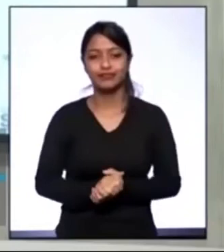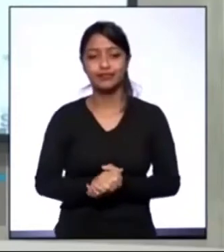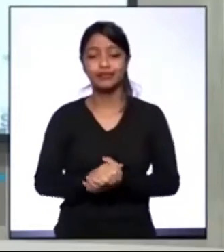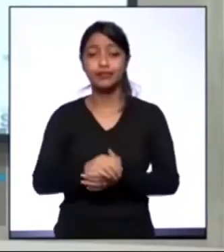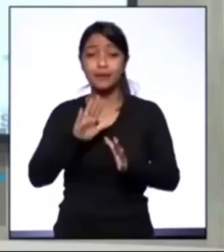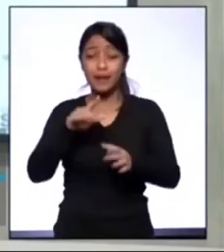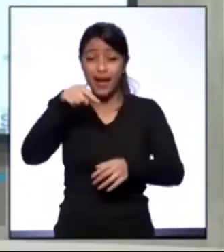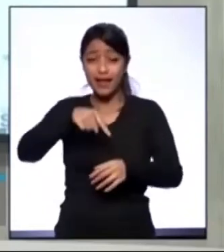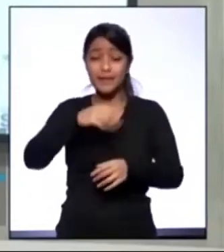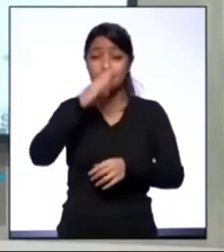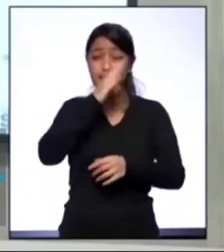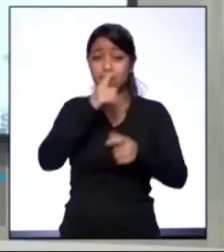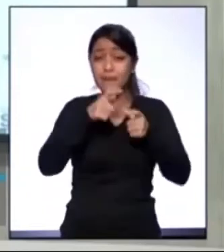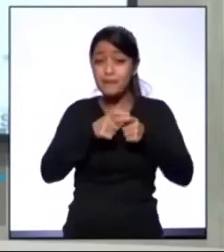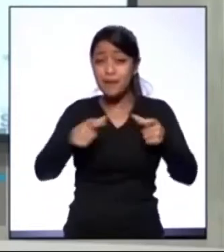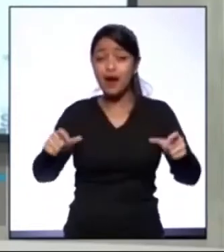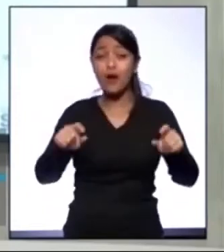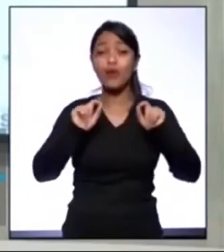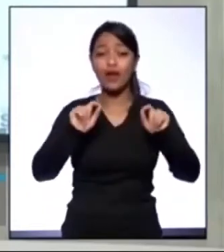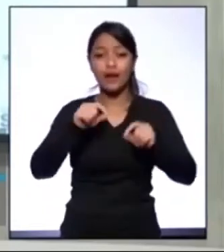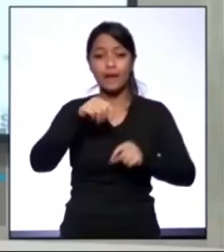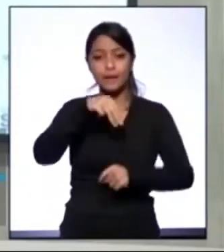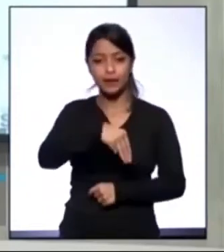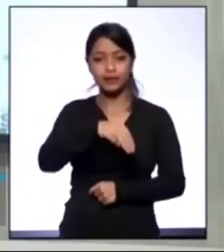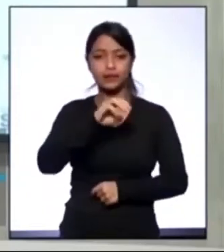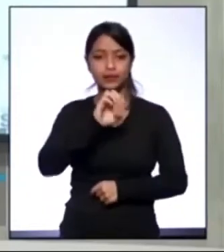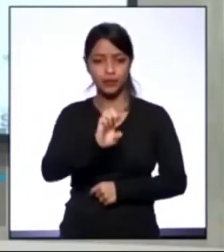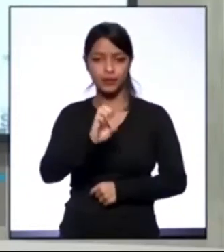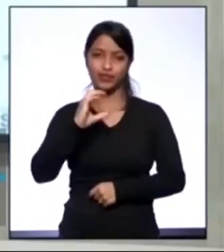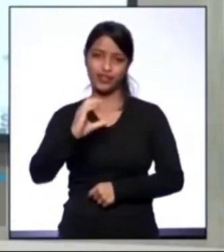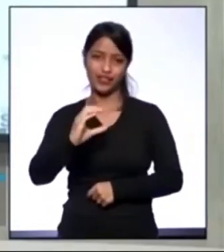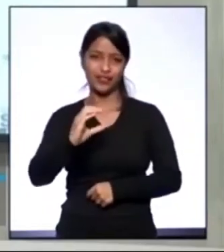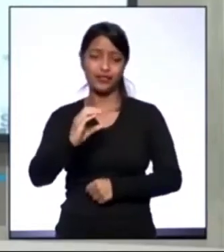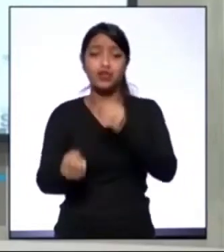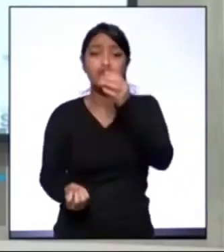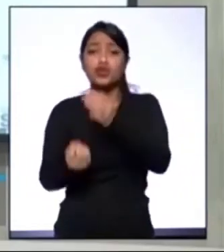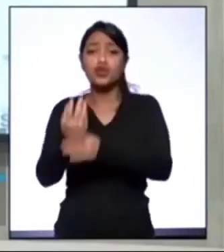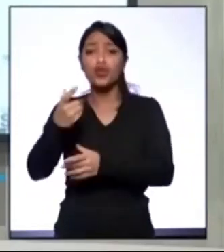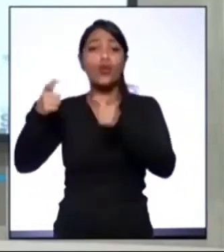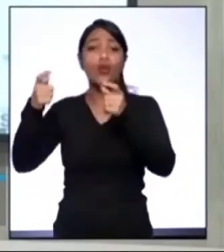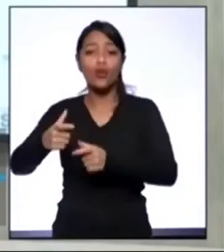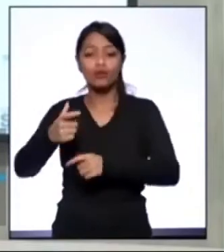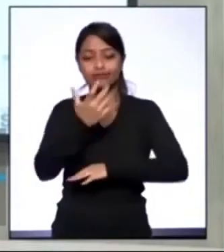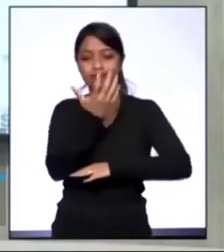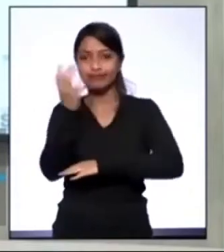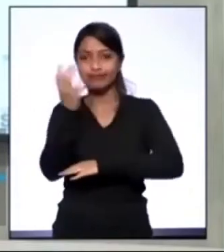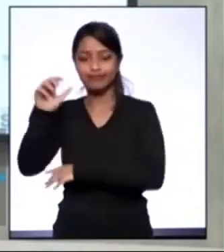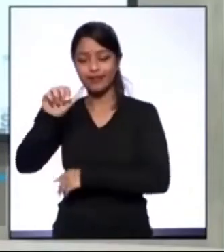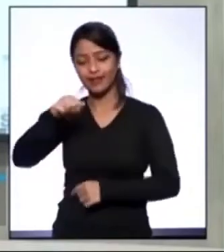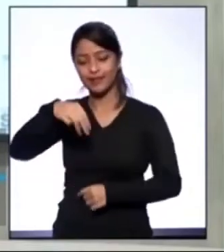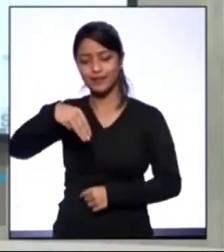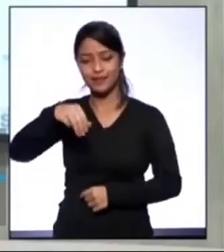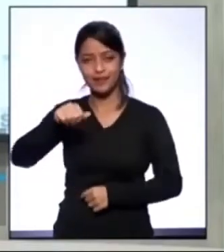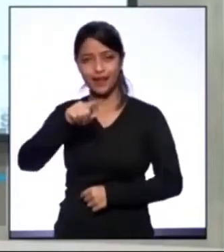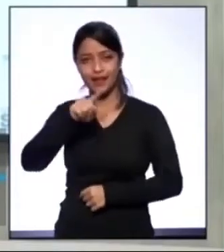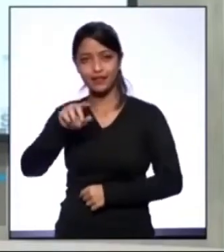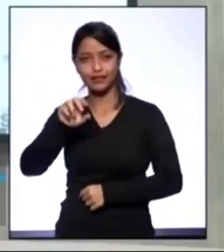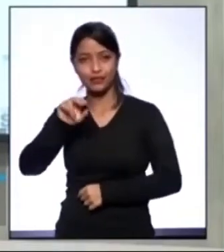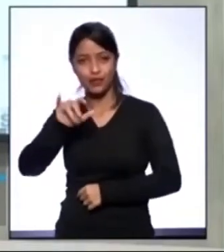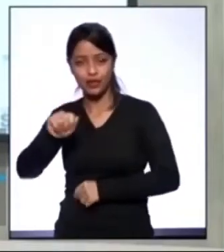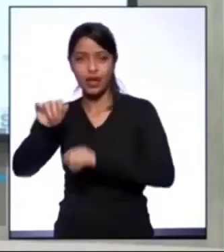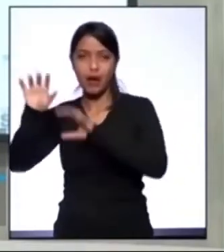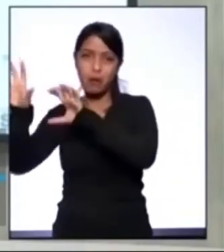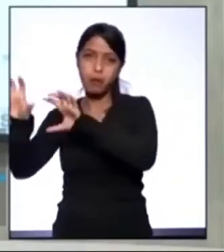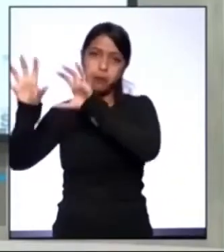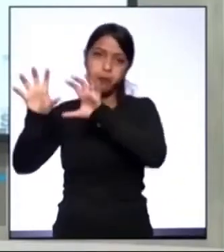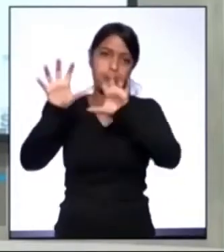equatorial continental, que se forma com toda a umidade disponível na Amazônia. Beleza? Ótimo. Vamos lá, galera. E por